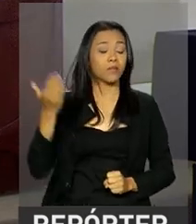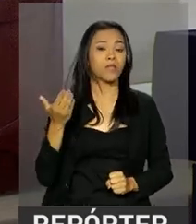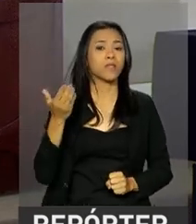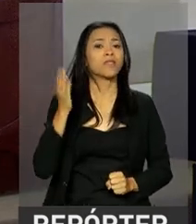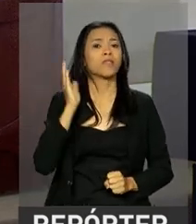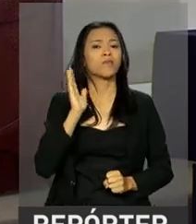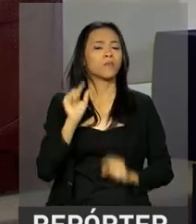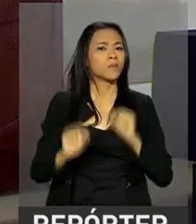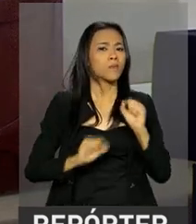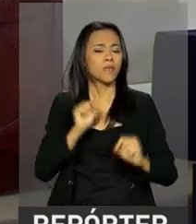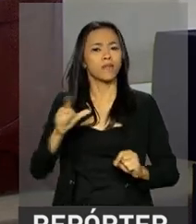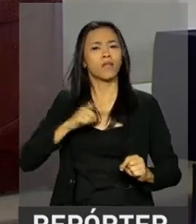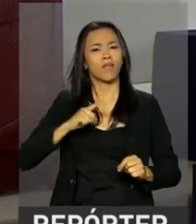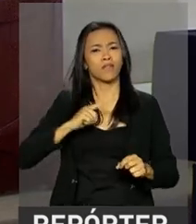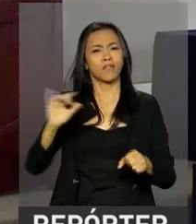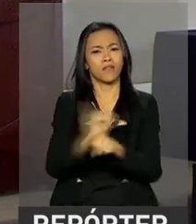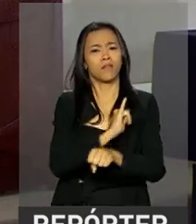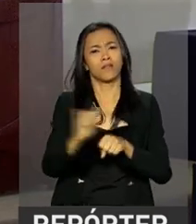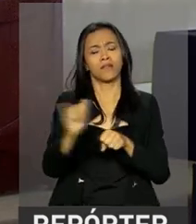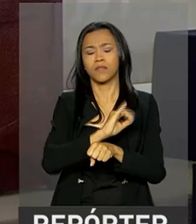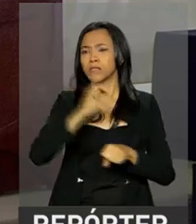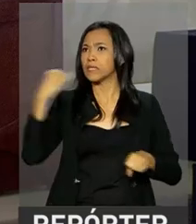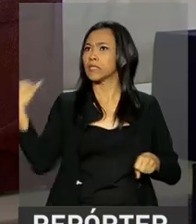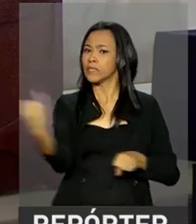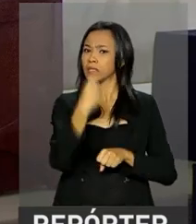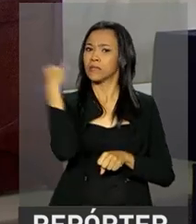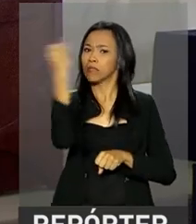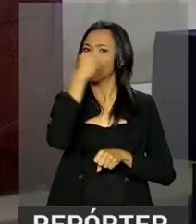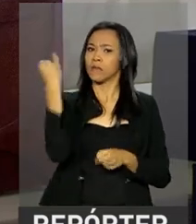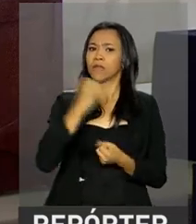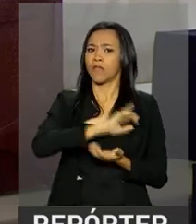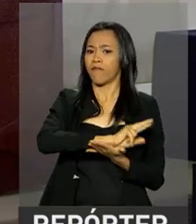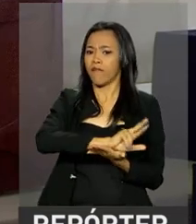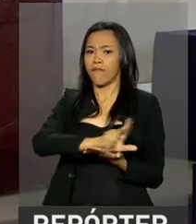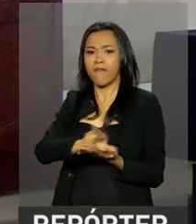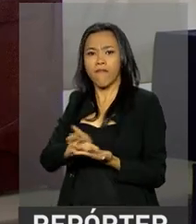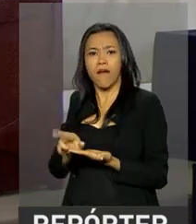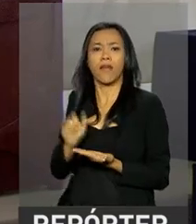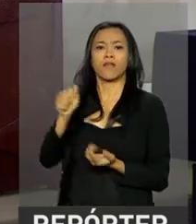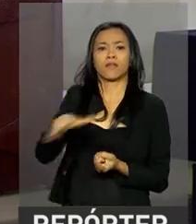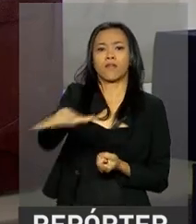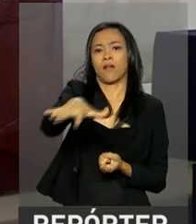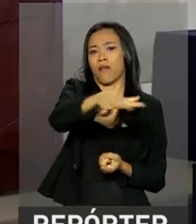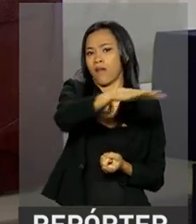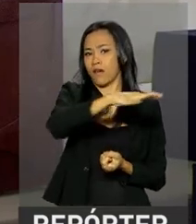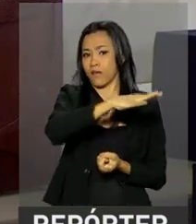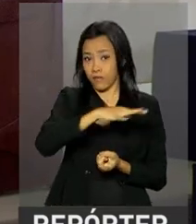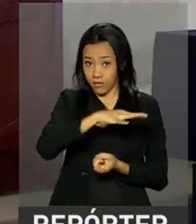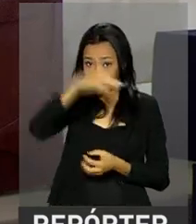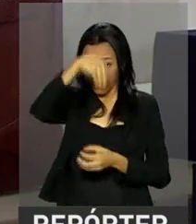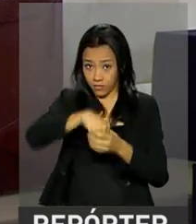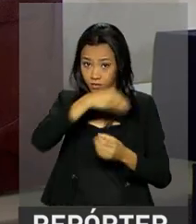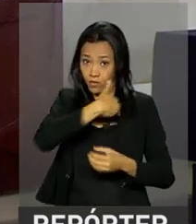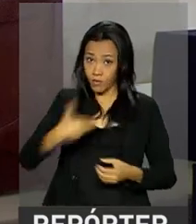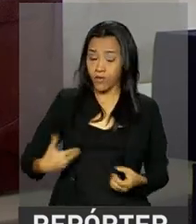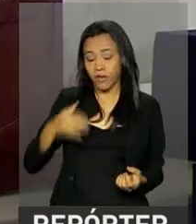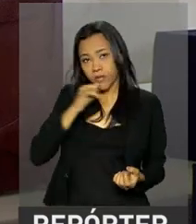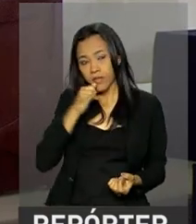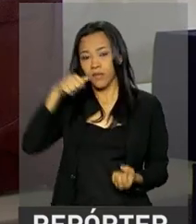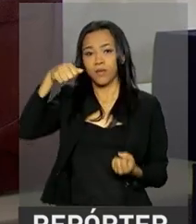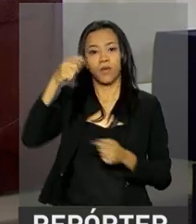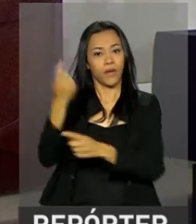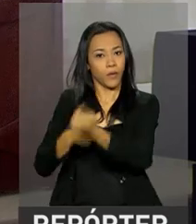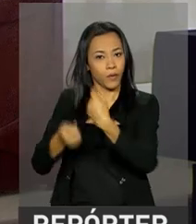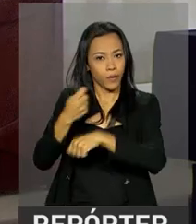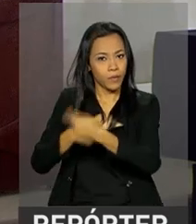o governo do presidente Michel Temer adotou uma série de medidas importantes em várias áreas aí de atuação. Na economia, por exemplo,